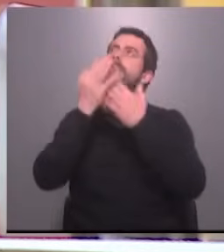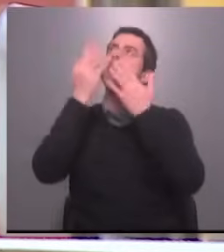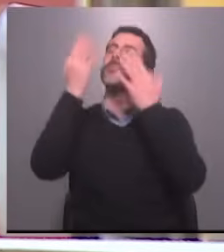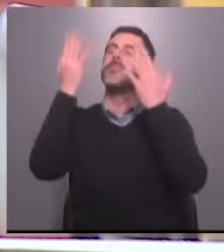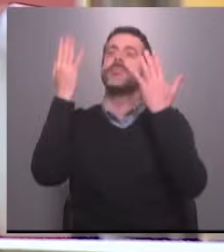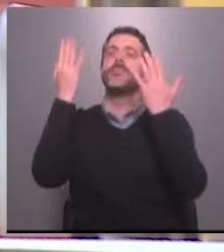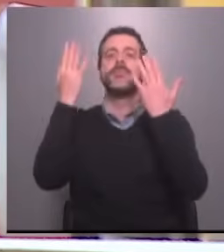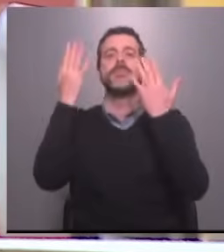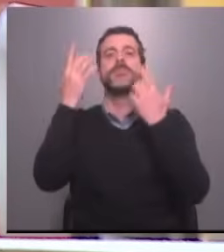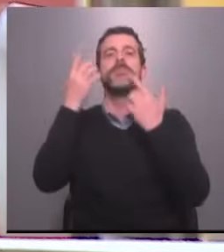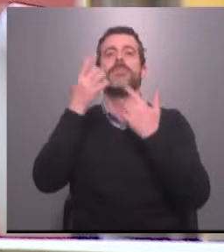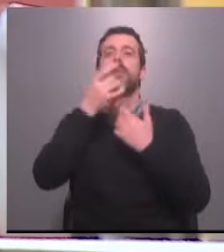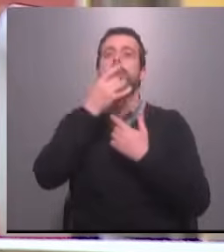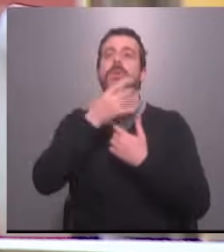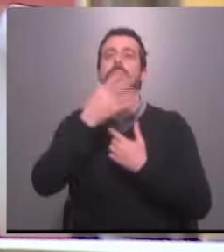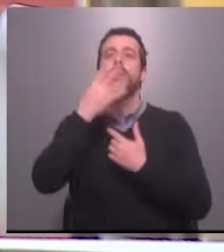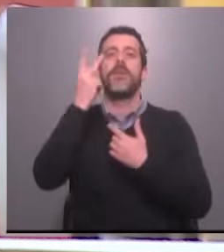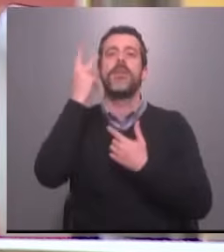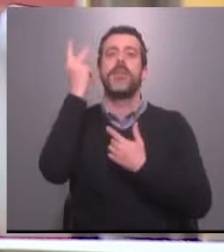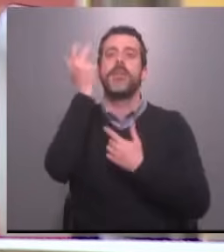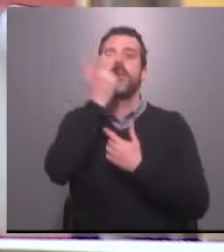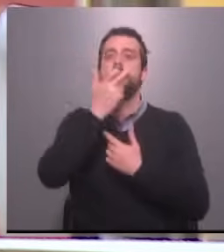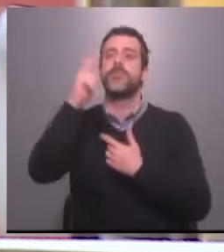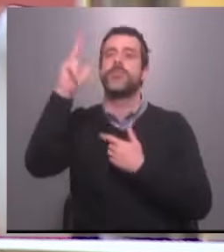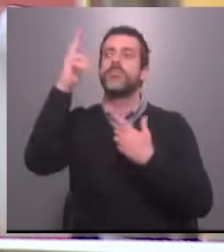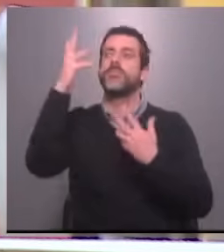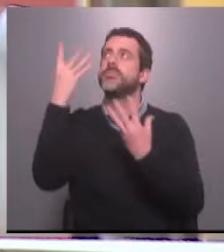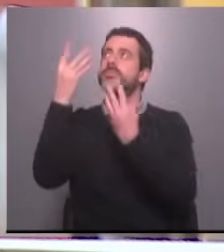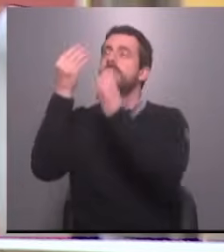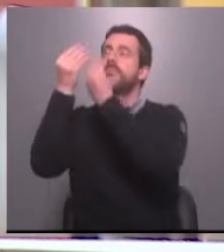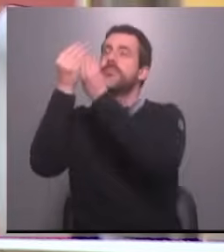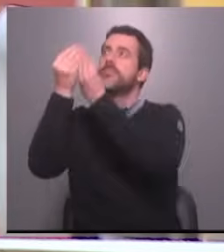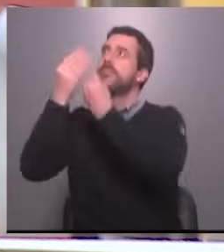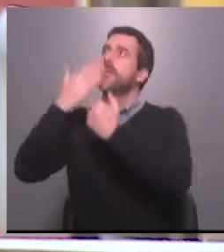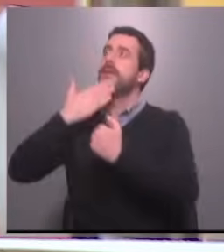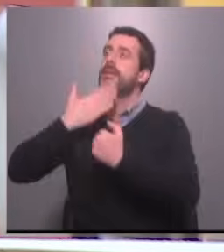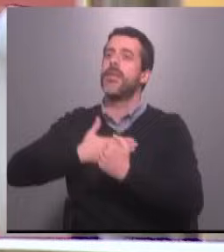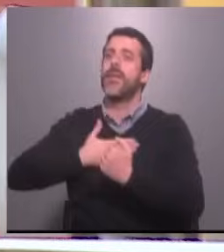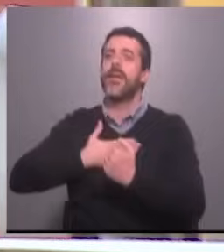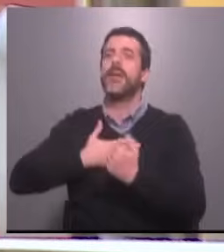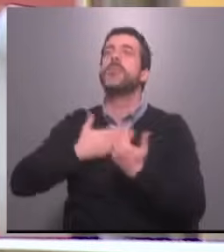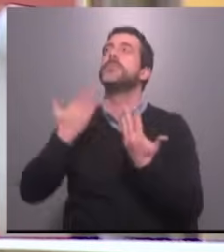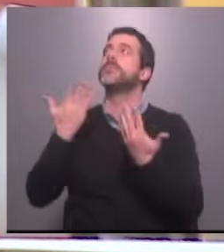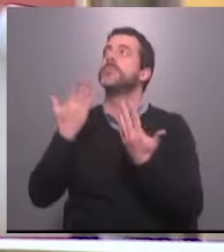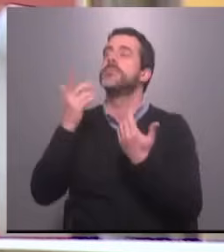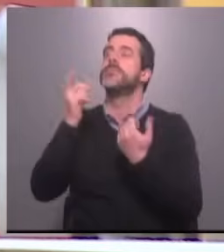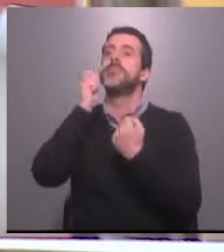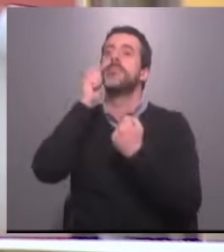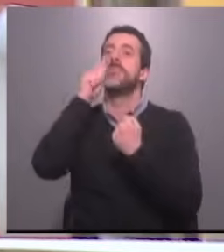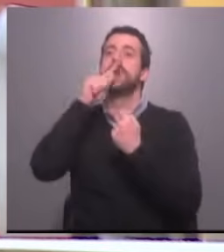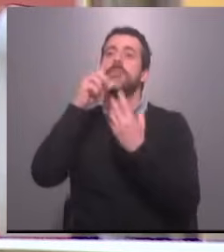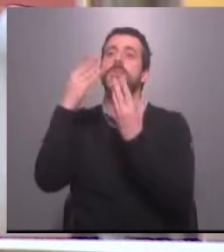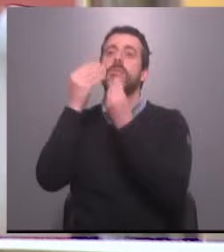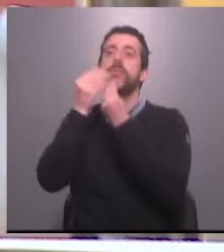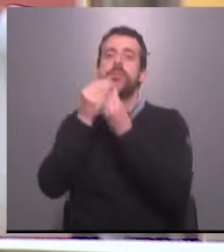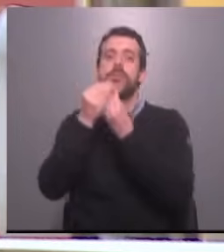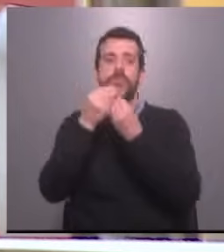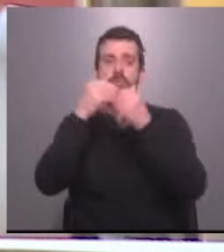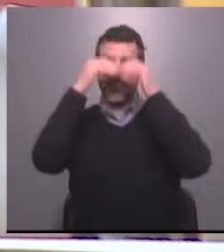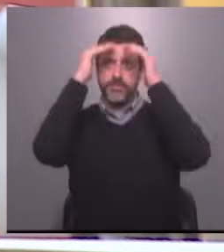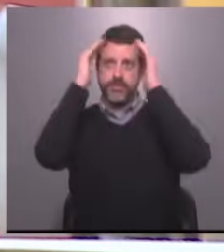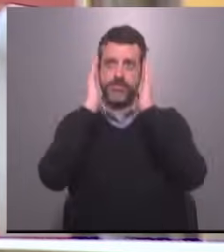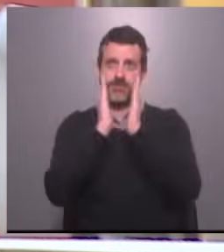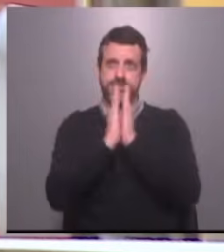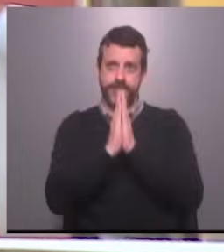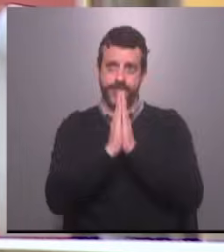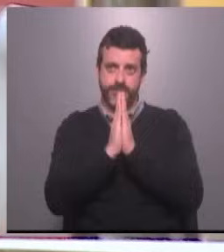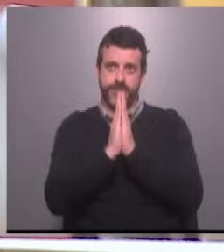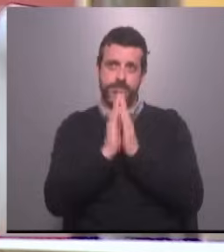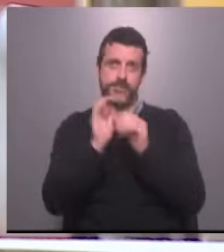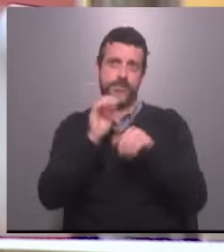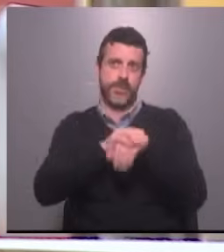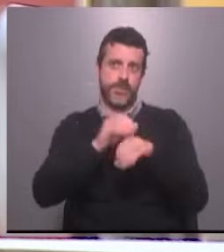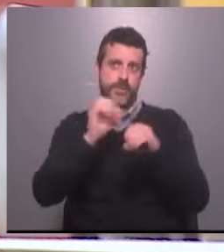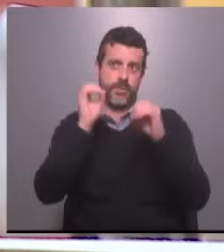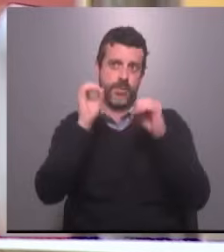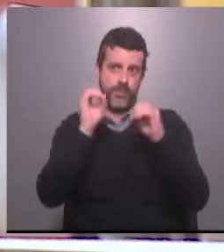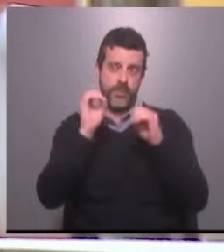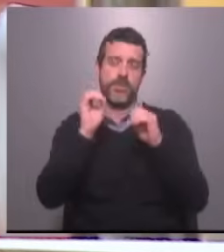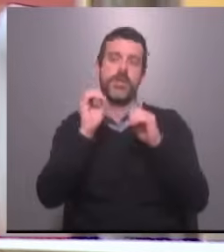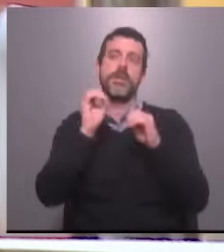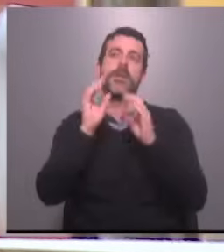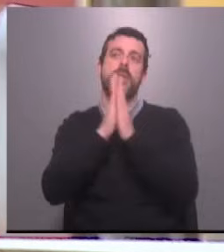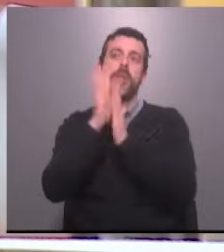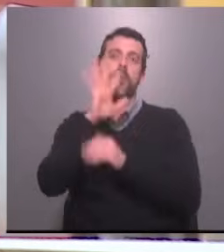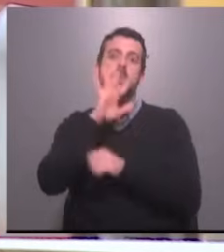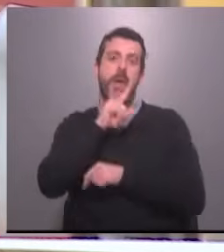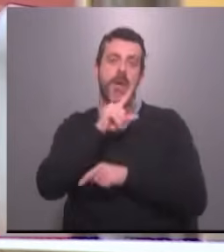e dai-nos a graça de participar na vida eterna com a Virgem Santa Maria, Mãe